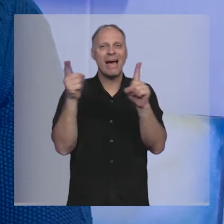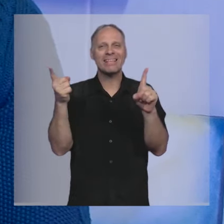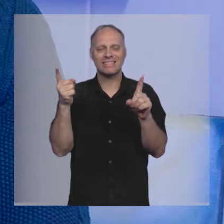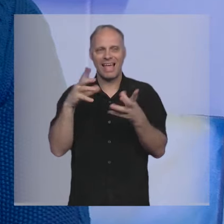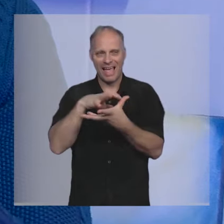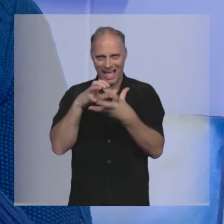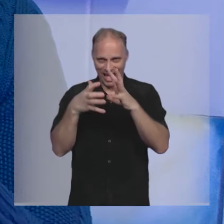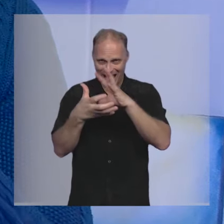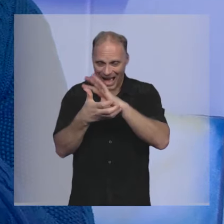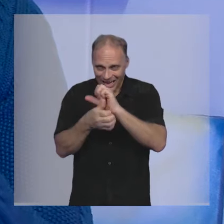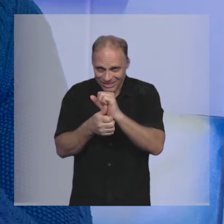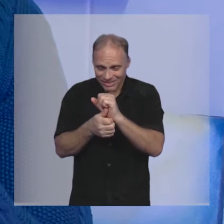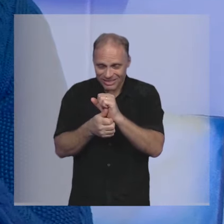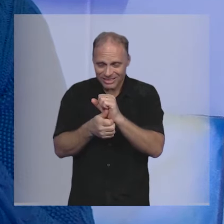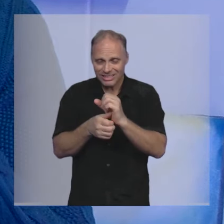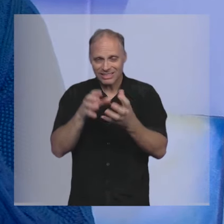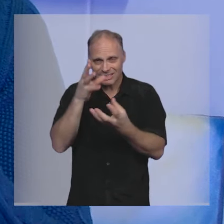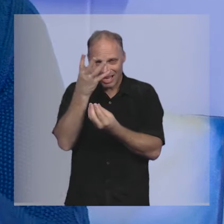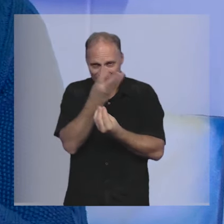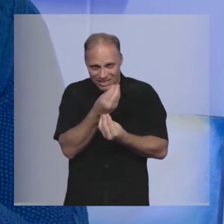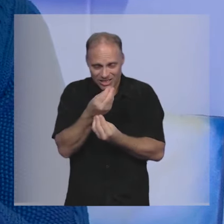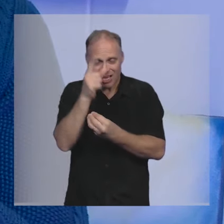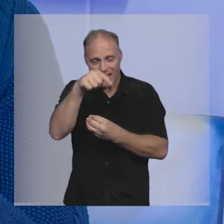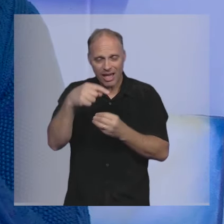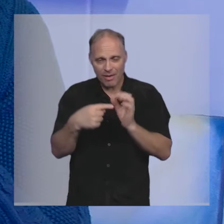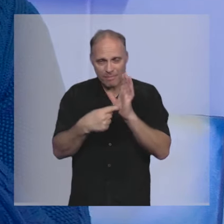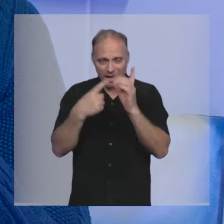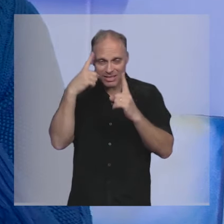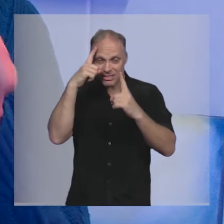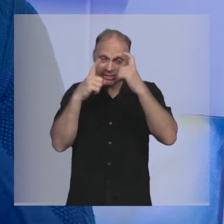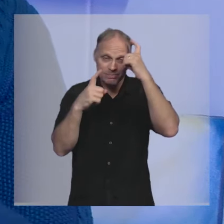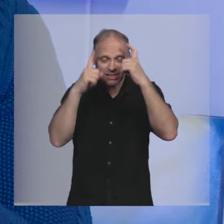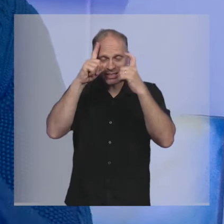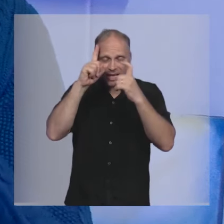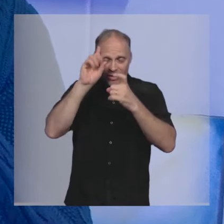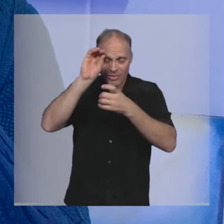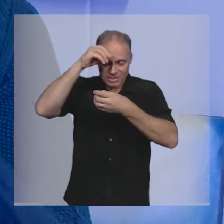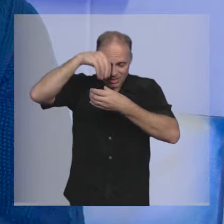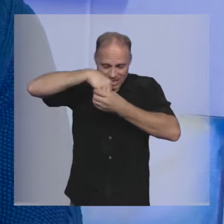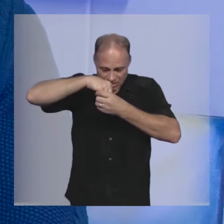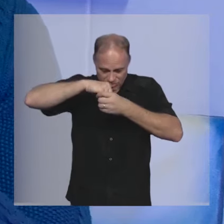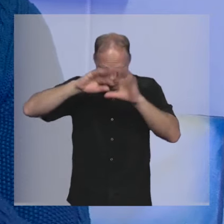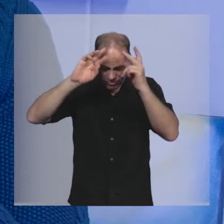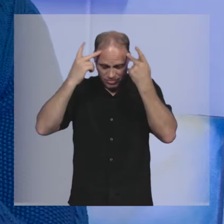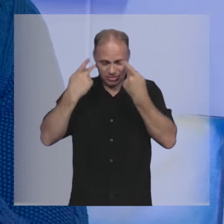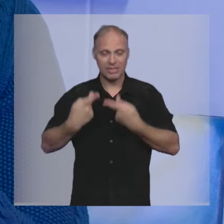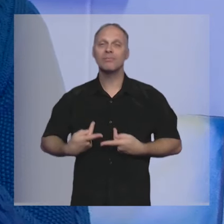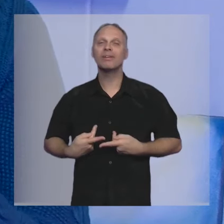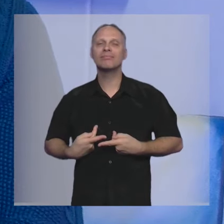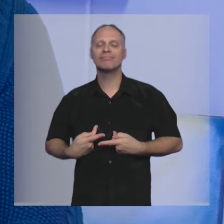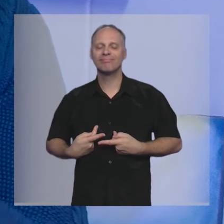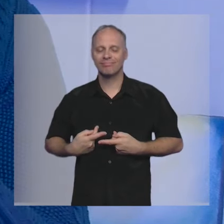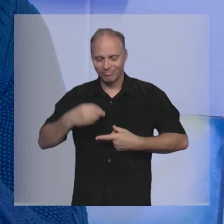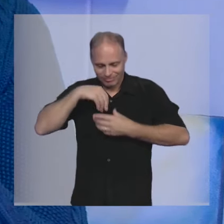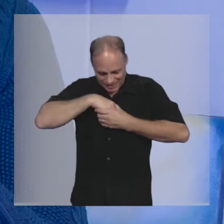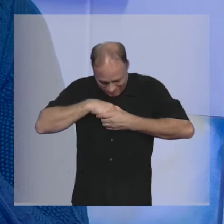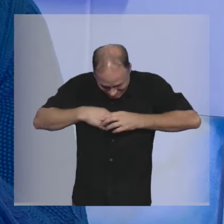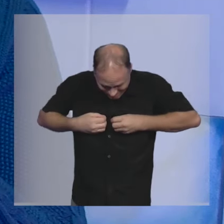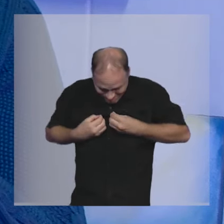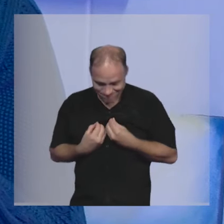Mas a arte é uma expressão interna do ser humano, que vem...